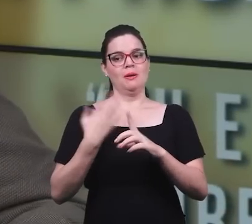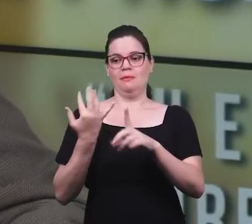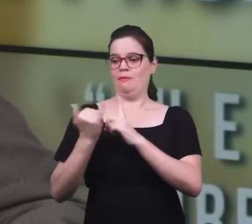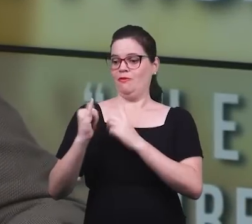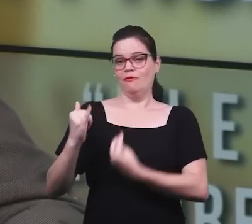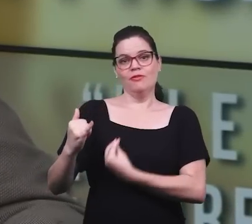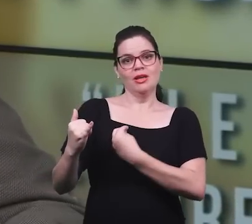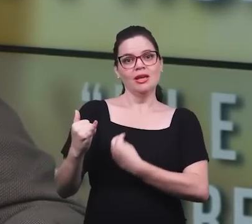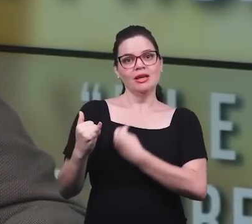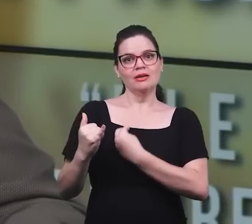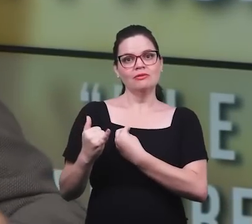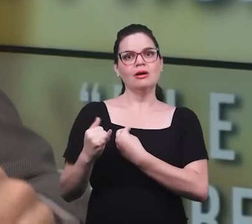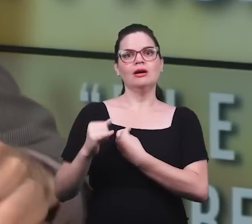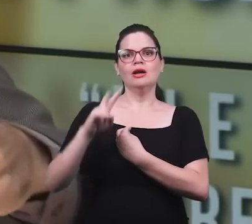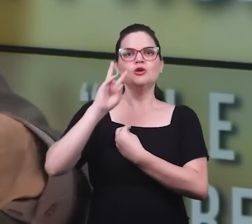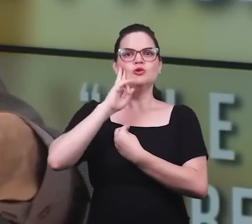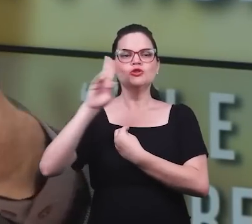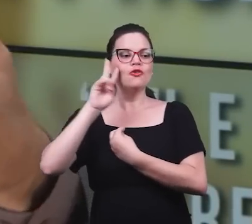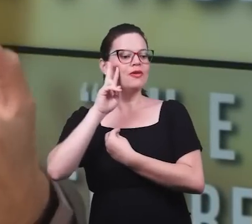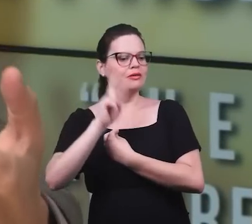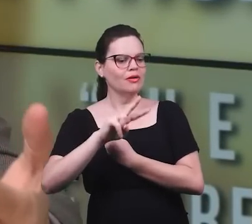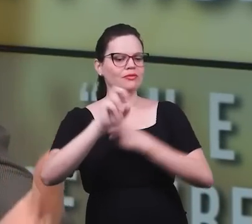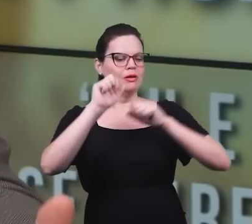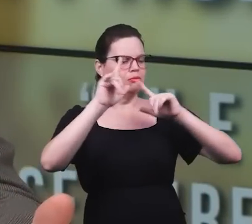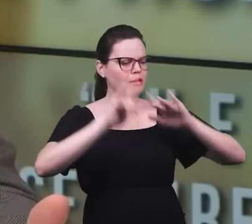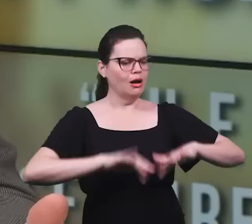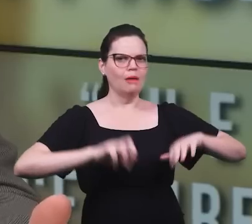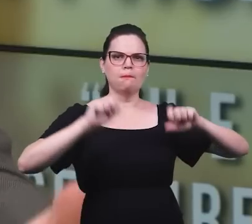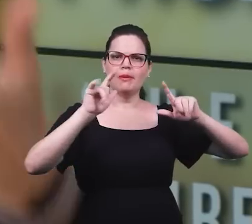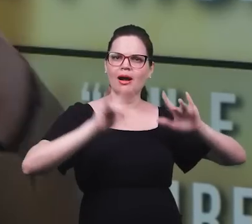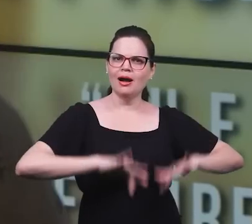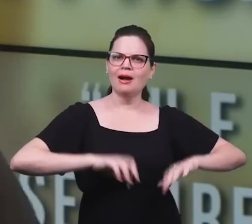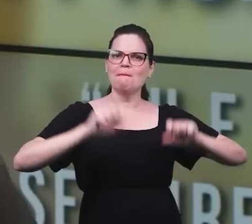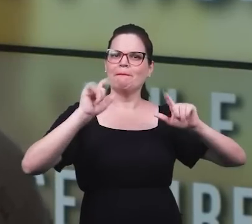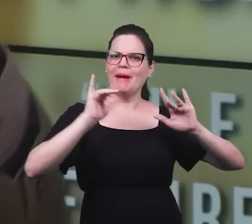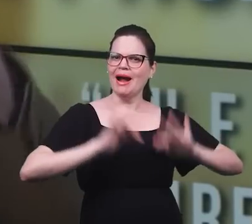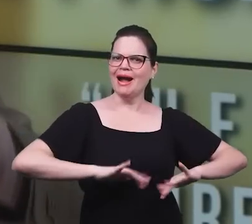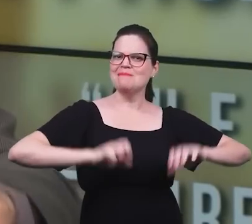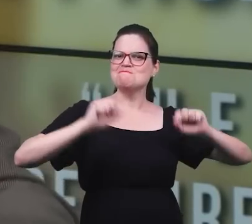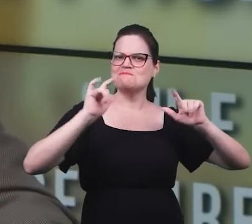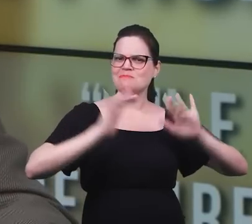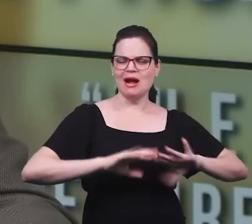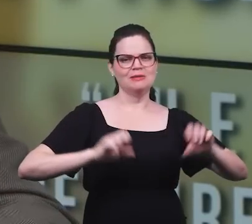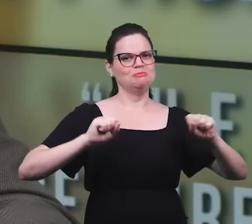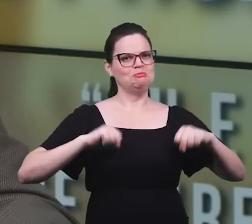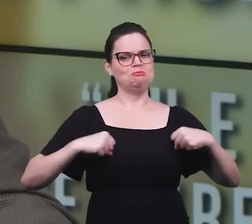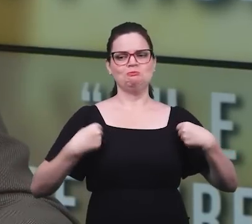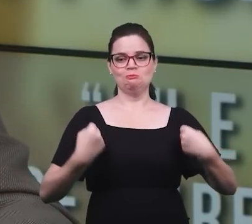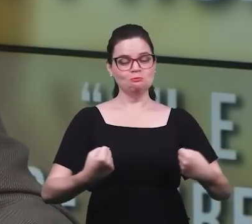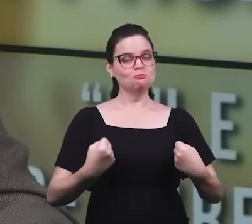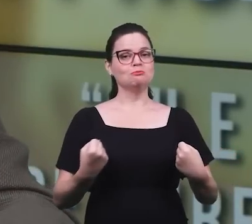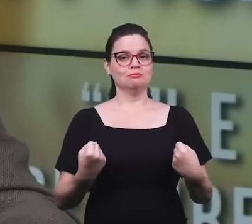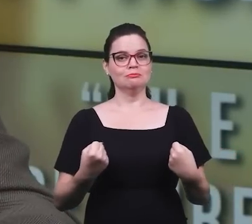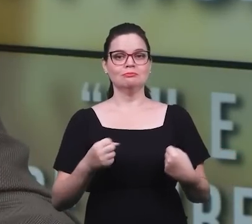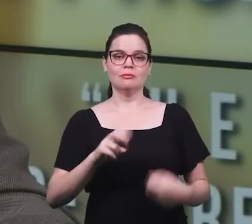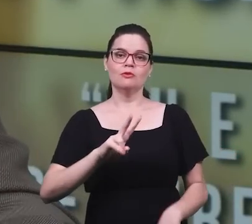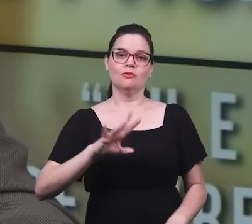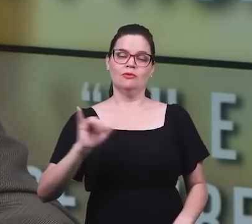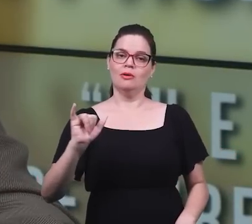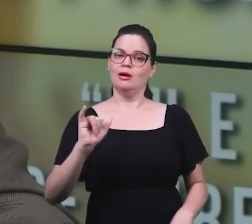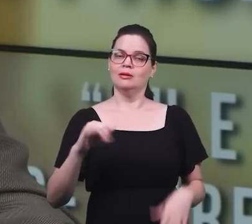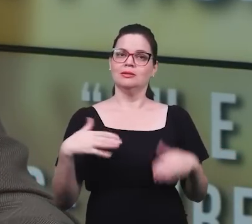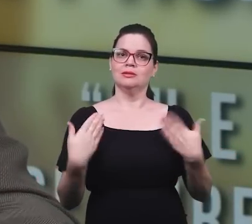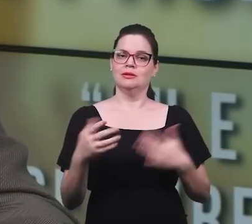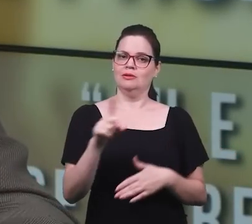a família. Não é? Nós vamos nutrindo ela na nossa vida, mas ela que nos sustenta. Muito boa. Não é? Então, você